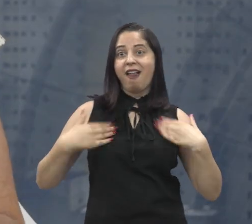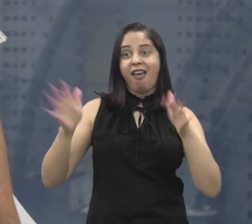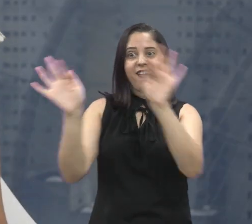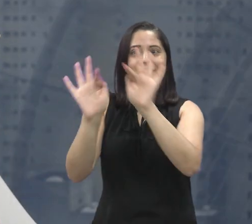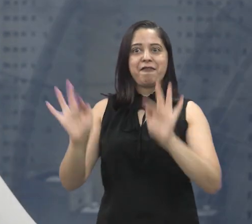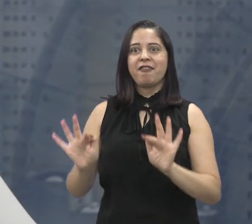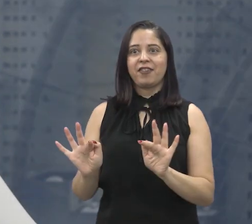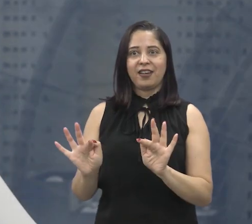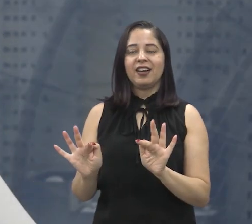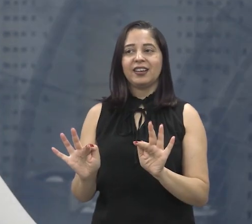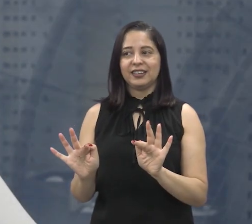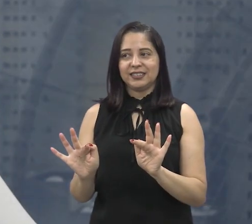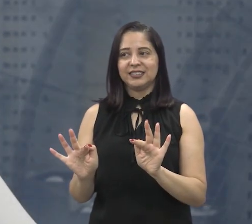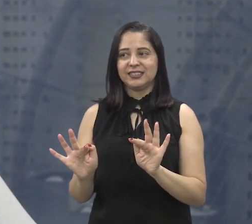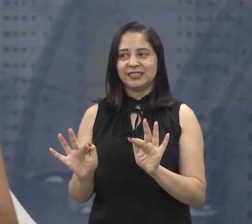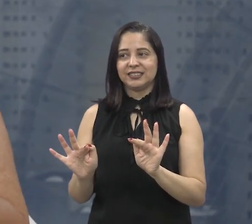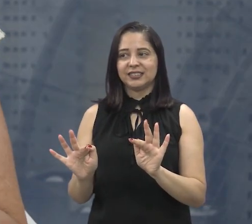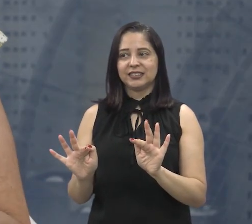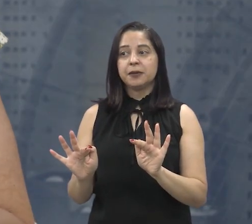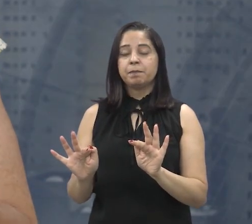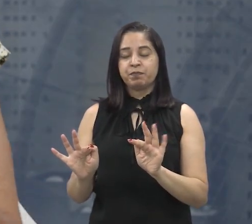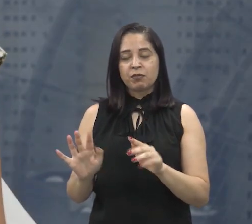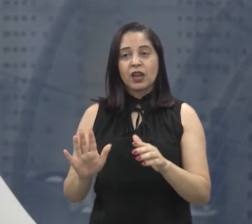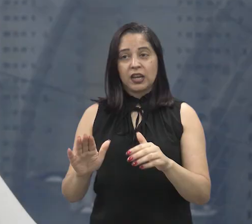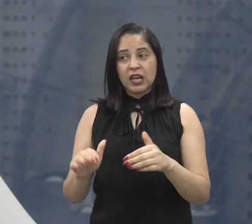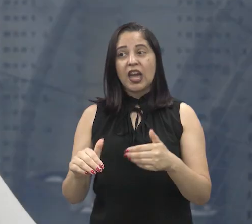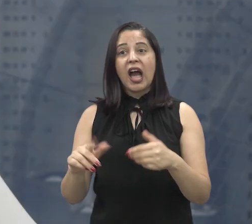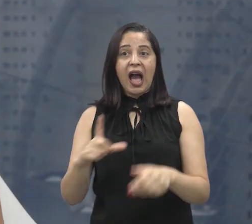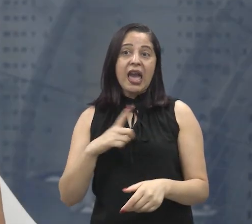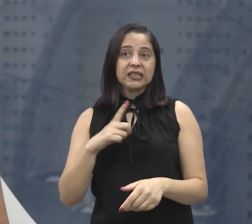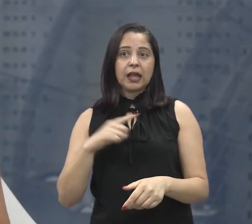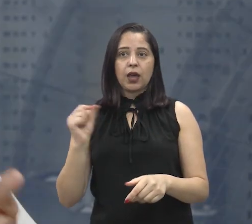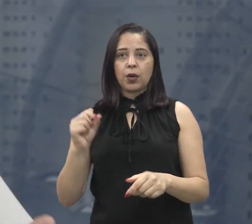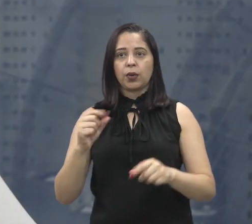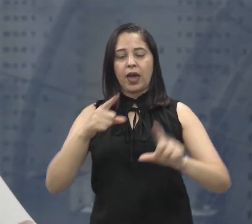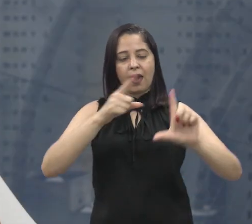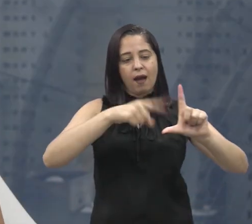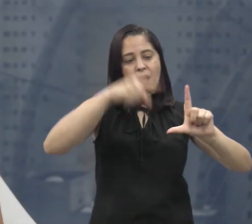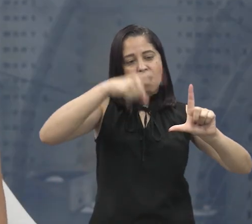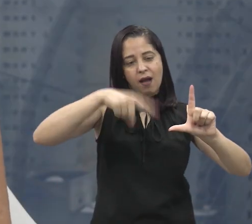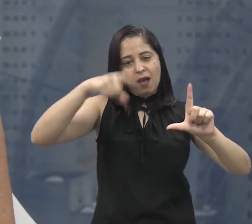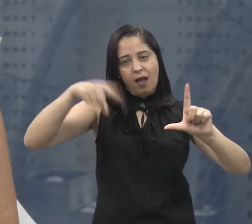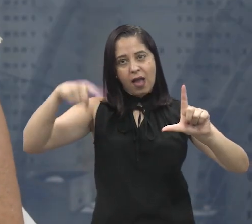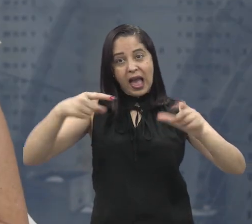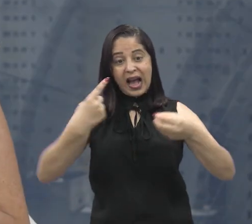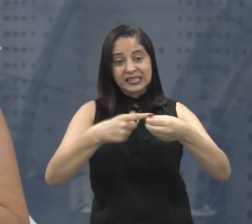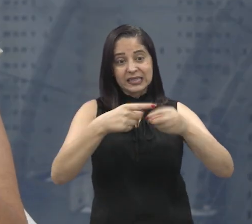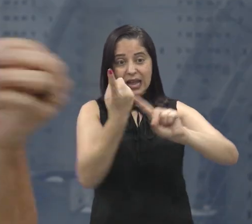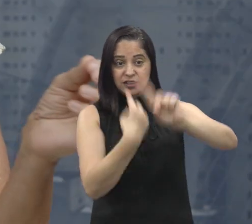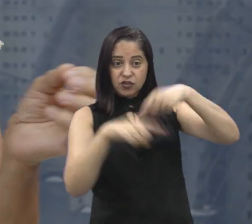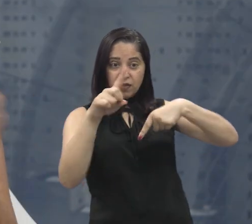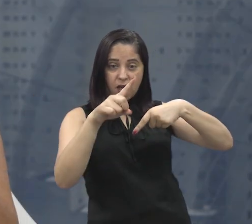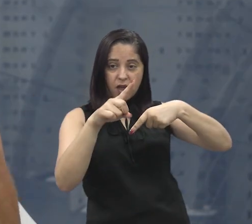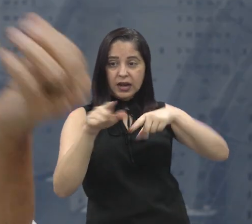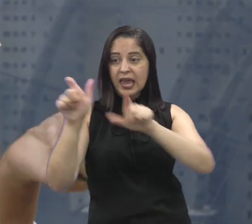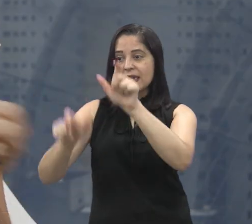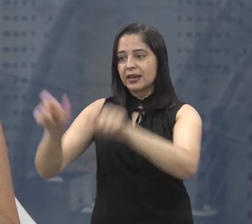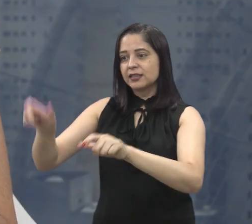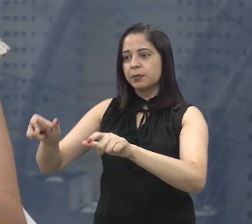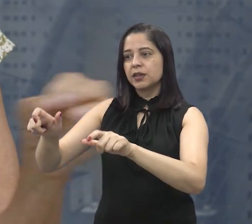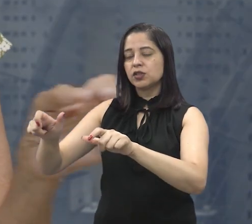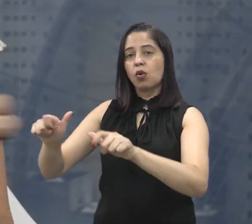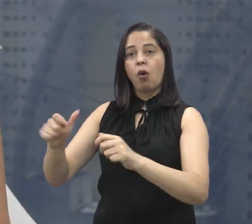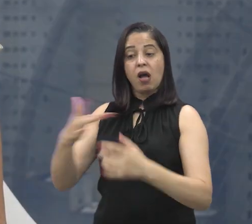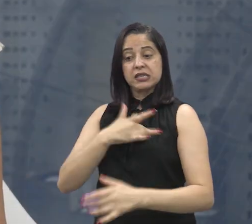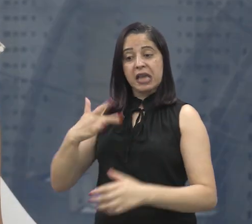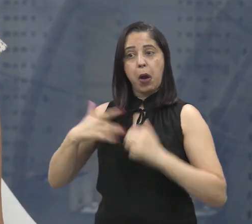ambiental, ela consegue sobrevivência, ela consegue alegria, festividade. Então, tem o índice de desenvolvimento e